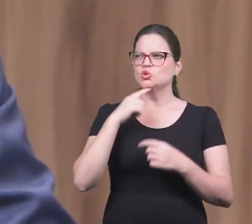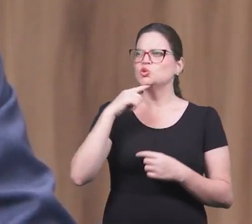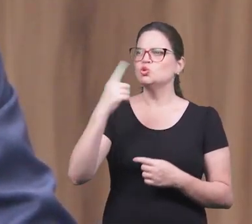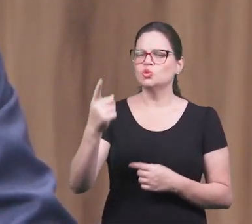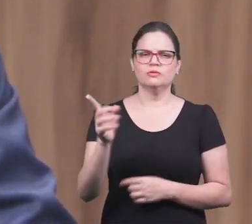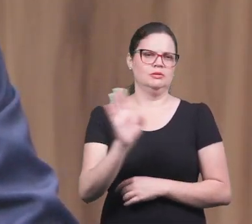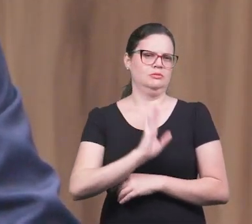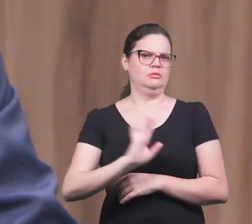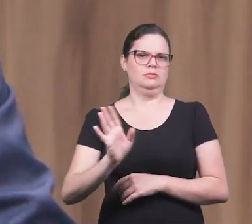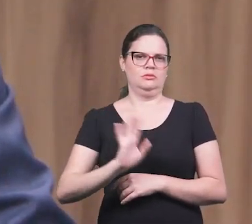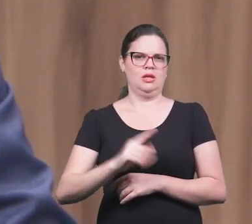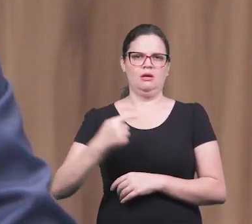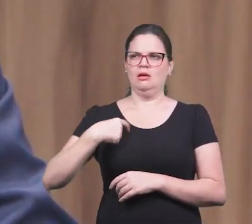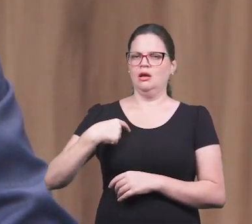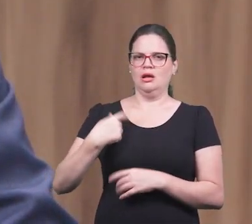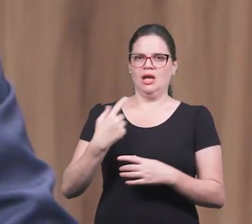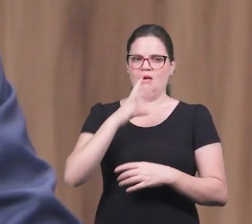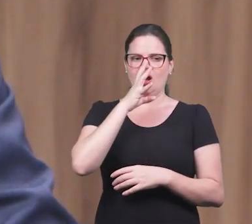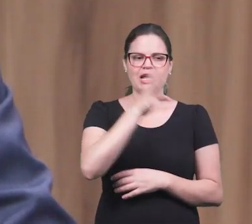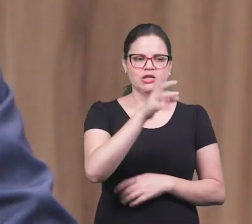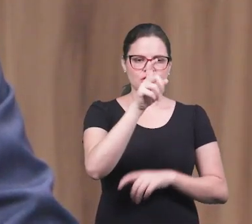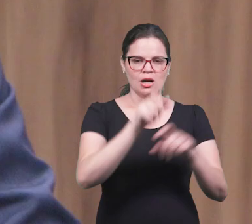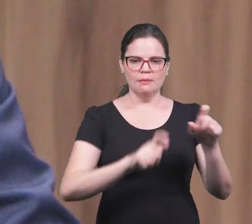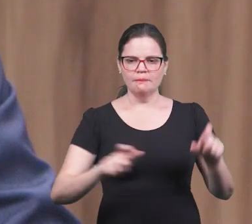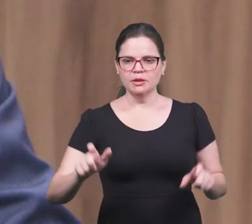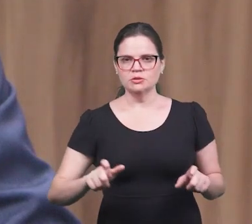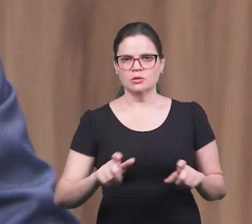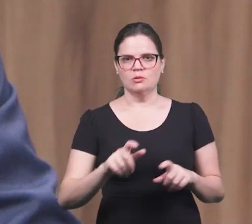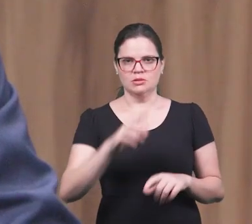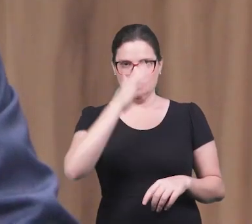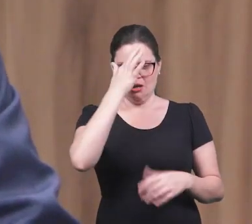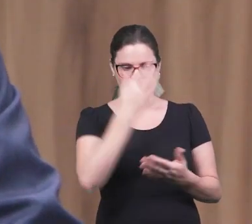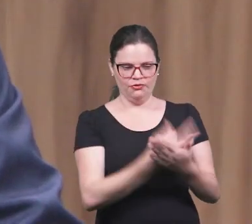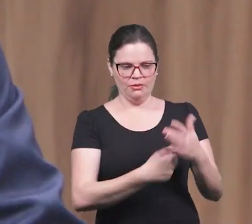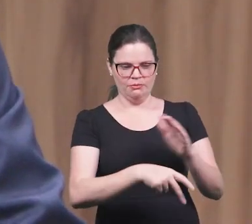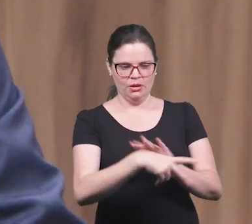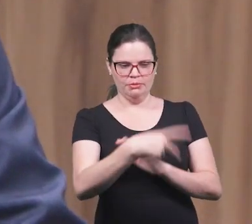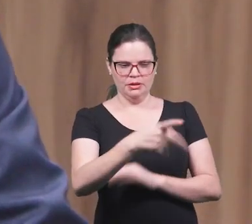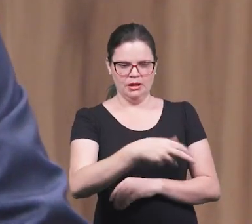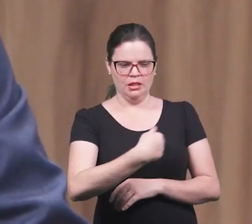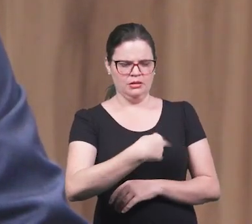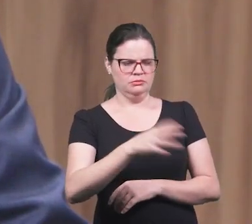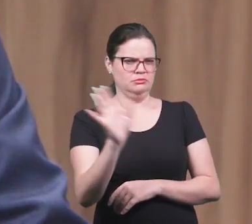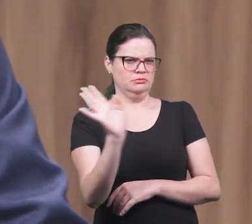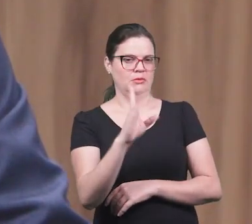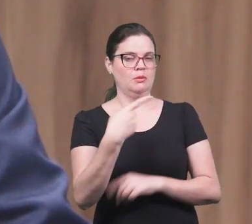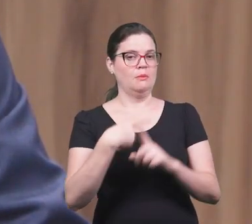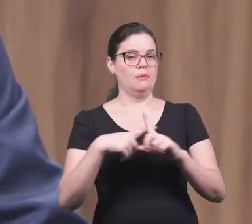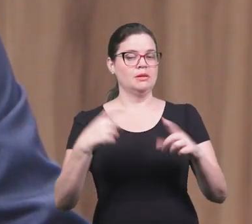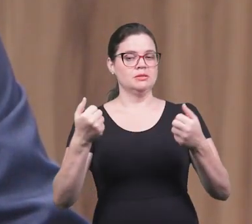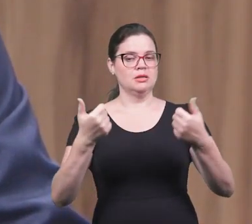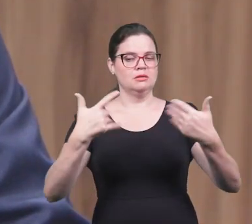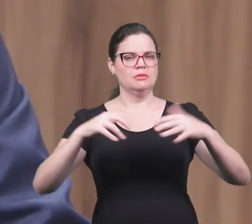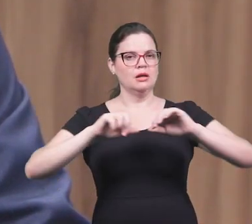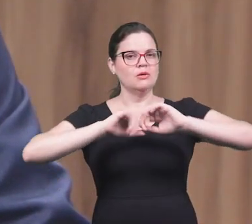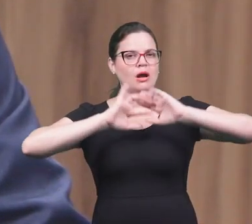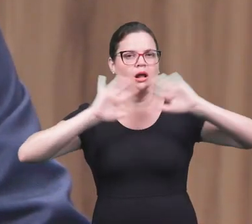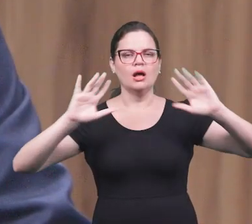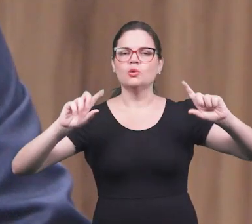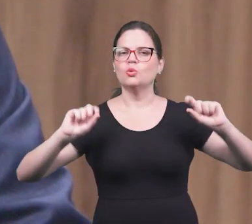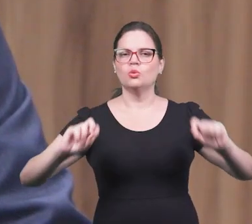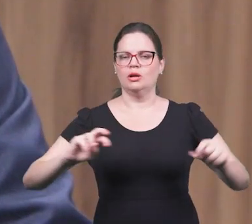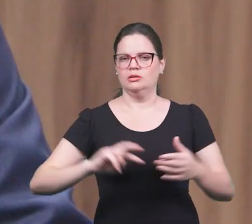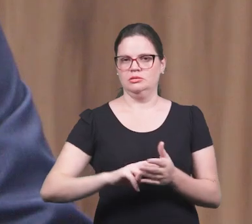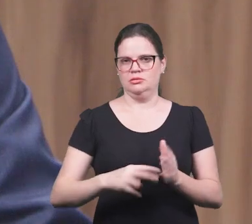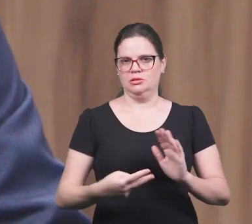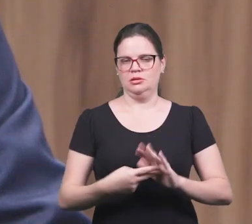ferir, sem agredir pessoas e fé de pessoas, mas esclarecendo aqueles que nos ouvem nessa hora,